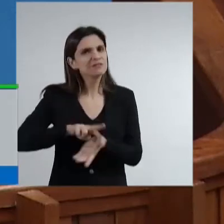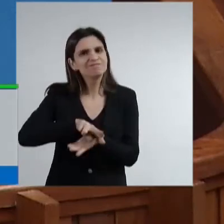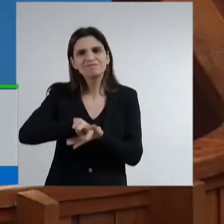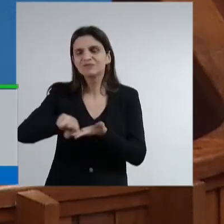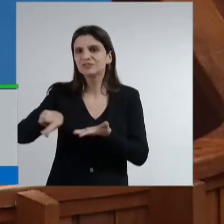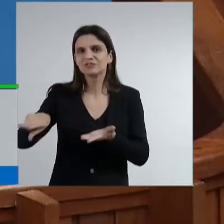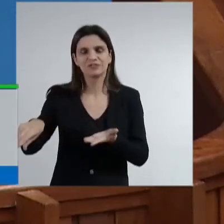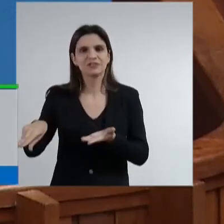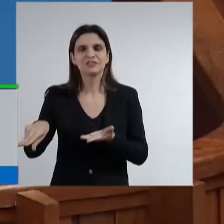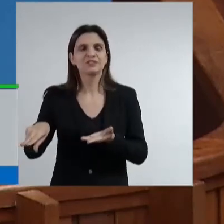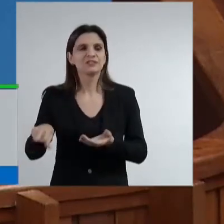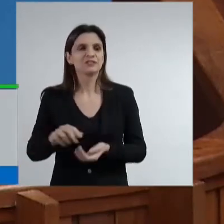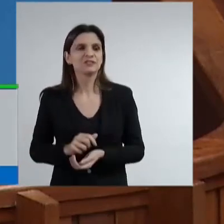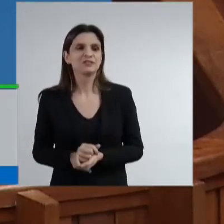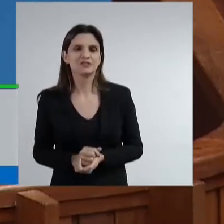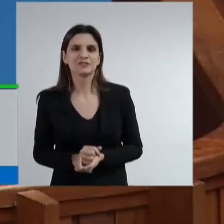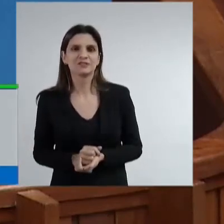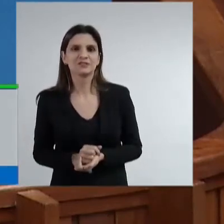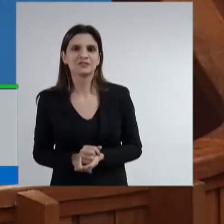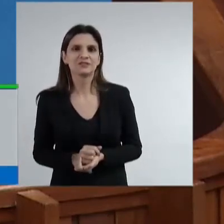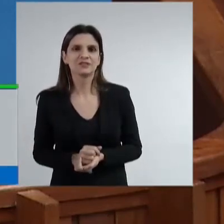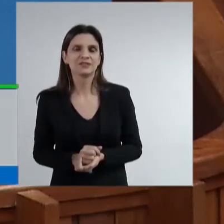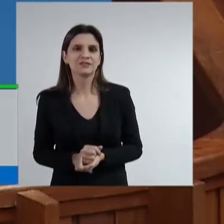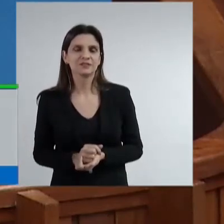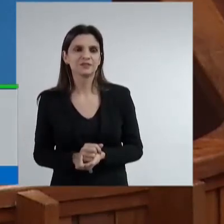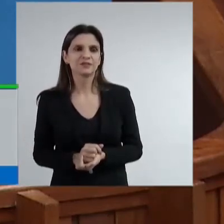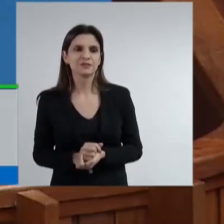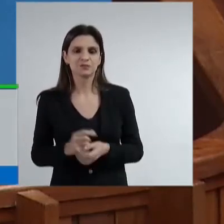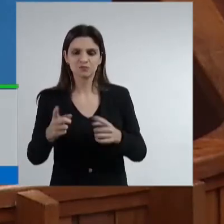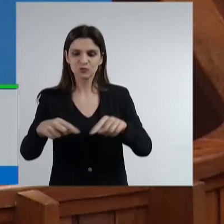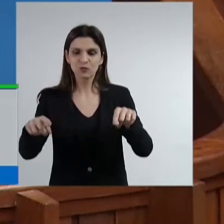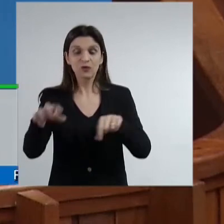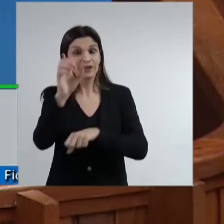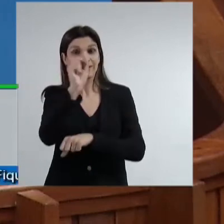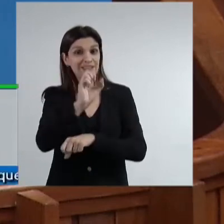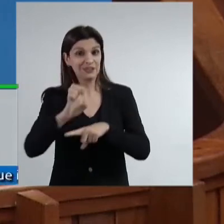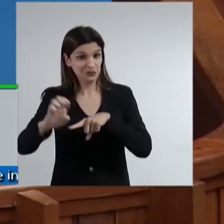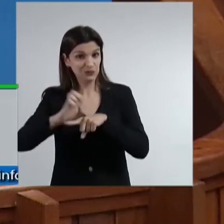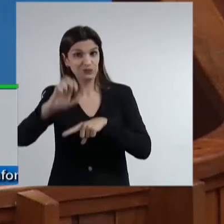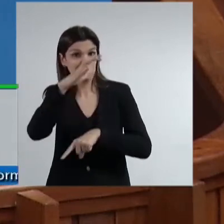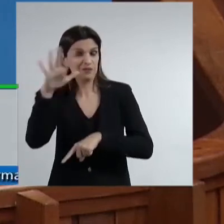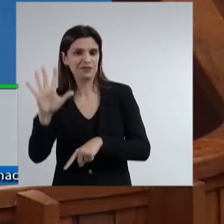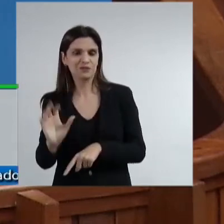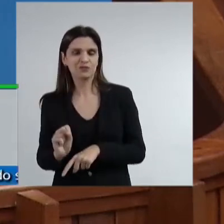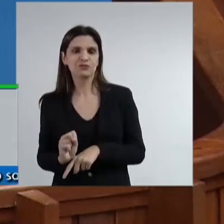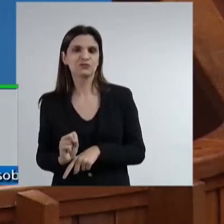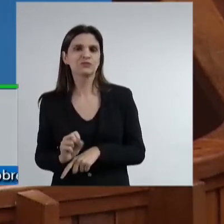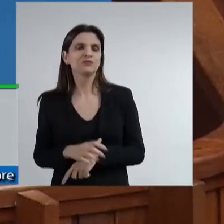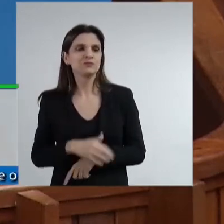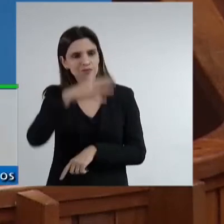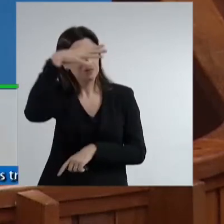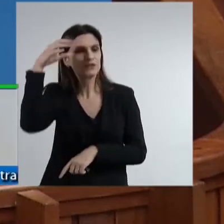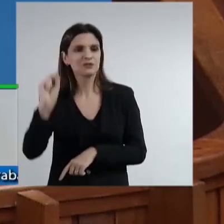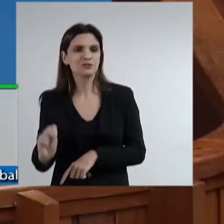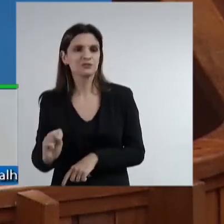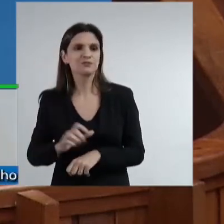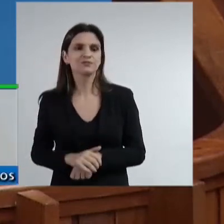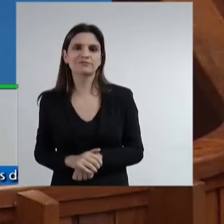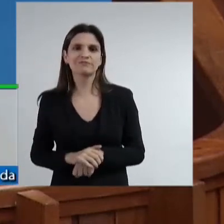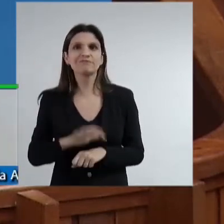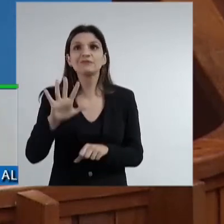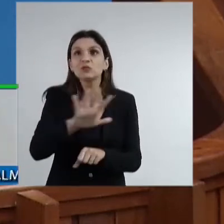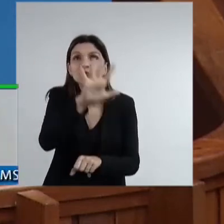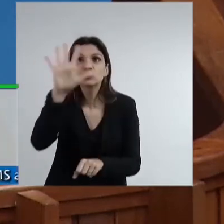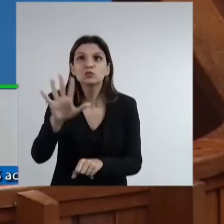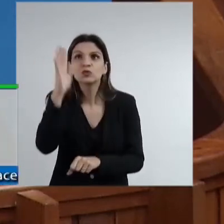bens apreendidos só aqui no Mato Grosso do Sul. Em todo o Brasil, são 80